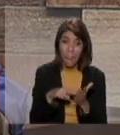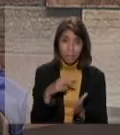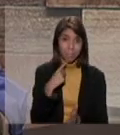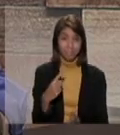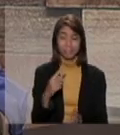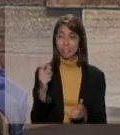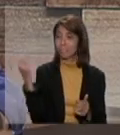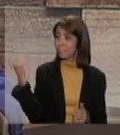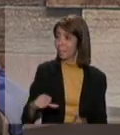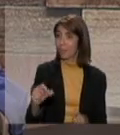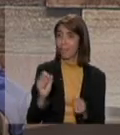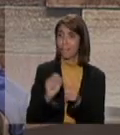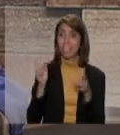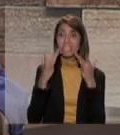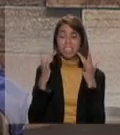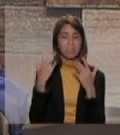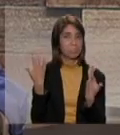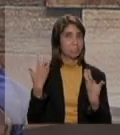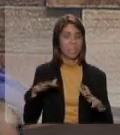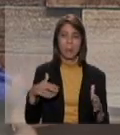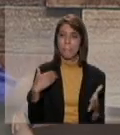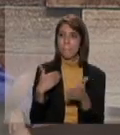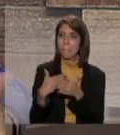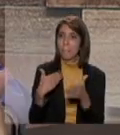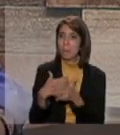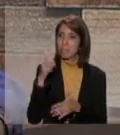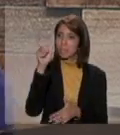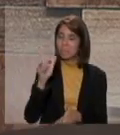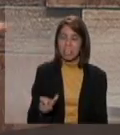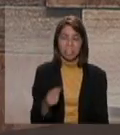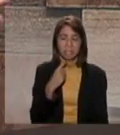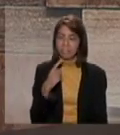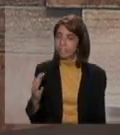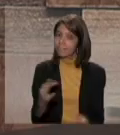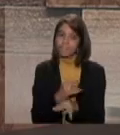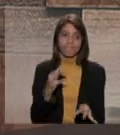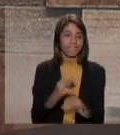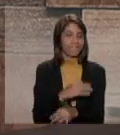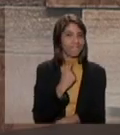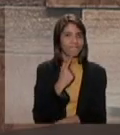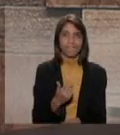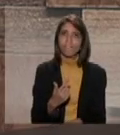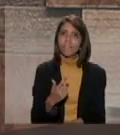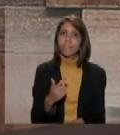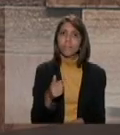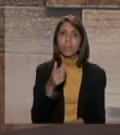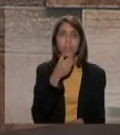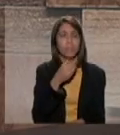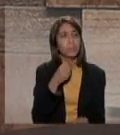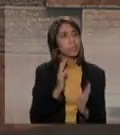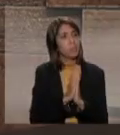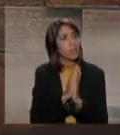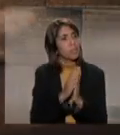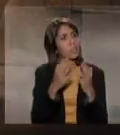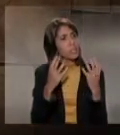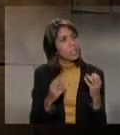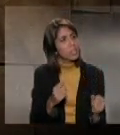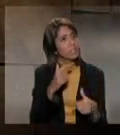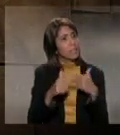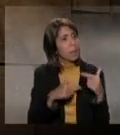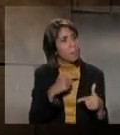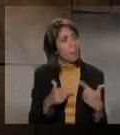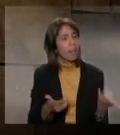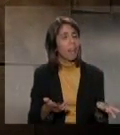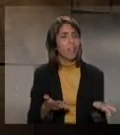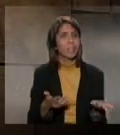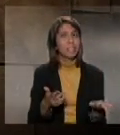ler, quanto mais fazer isso todas as noites. Eu não quero me aproximar disso, eu não aguento, simplesmente não aguento. Ouviu que, Eliane, mas o trabalho é esse,